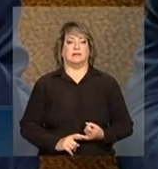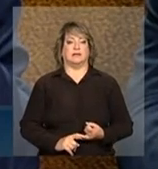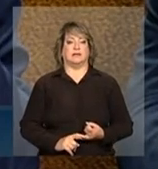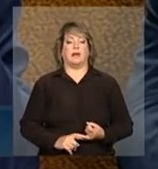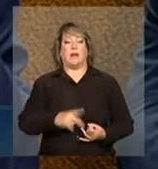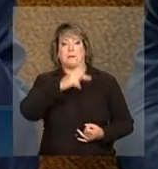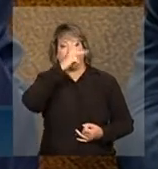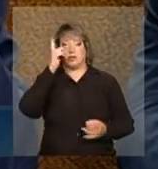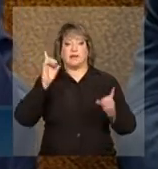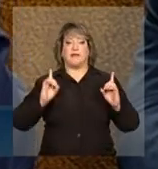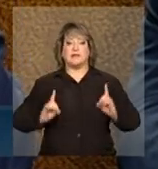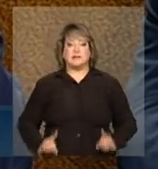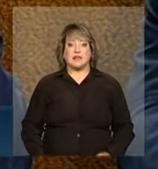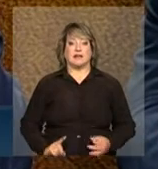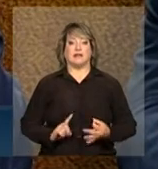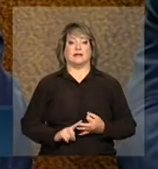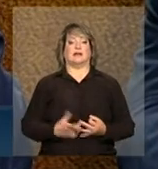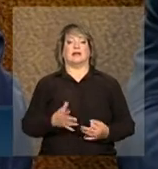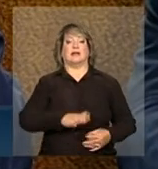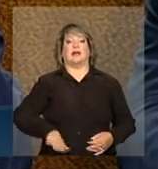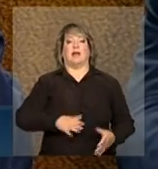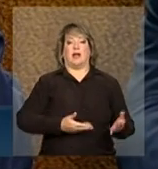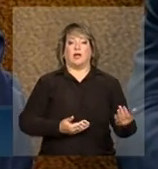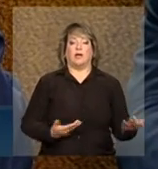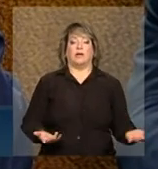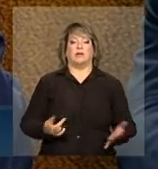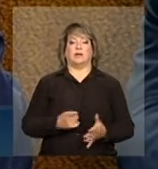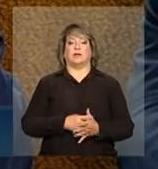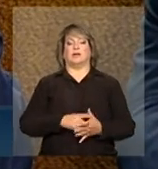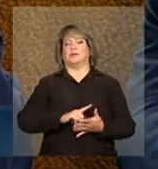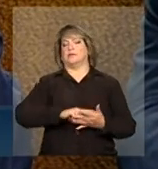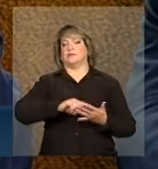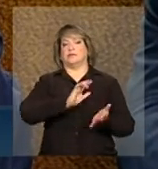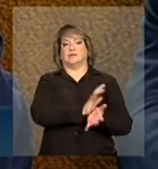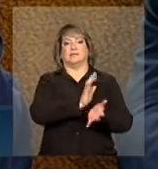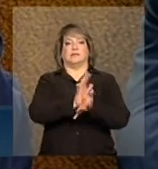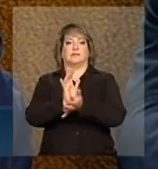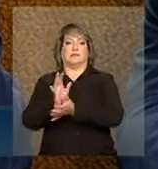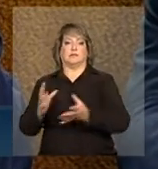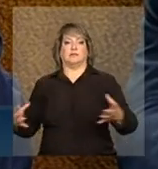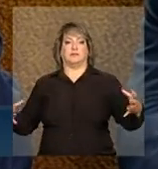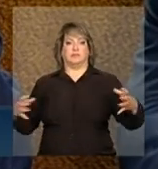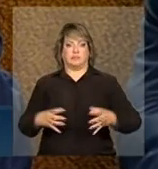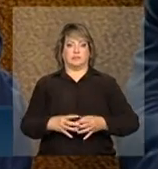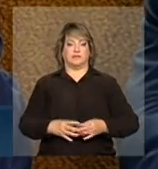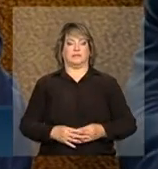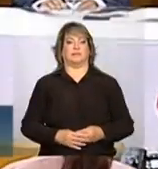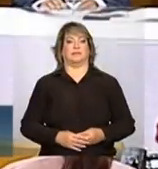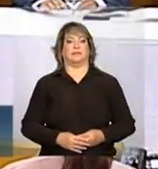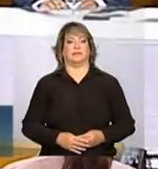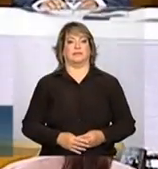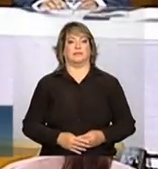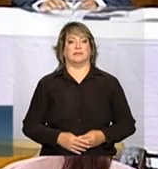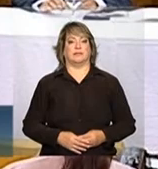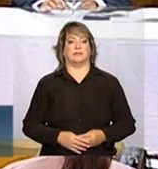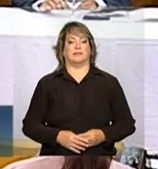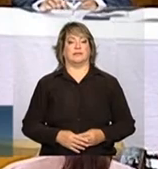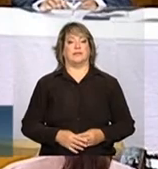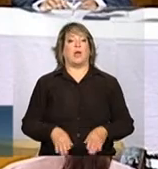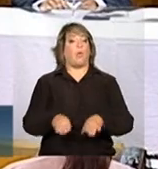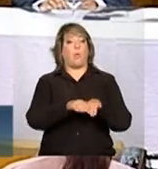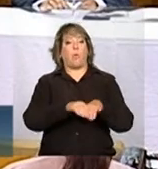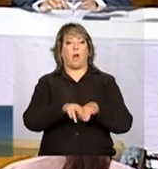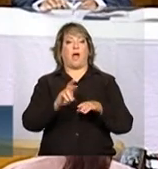pessoas com deficiência, criança e adolescente, me ajuda aí, Daniel, as outras agendas transversais, enfim,